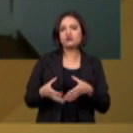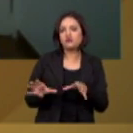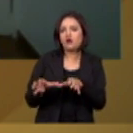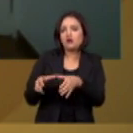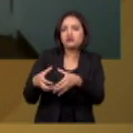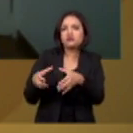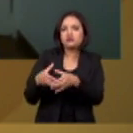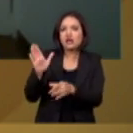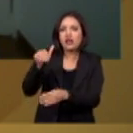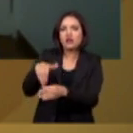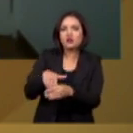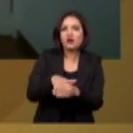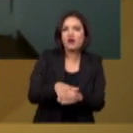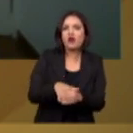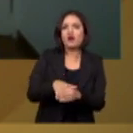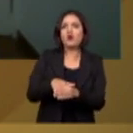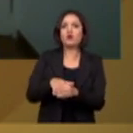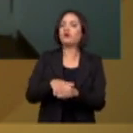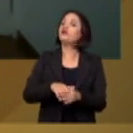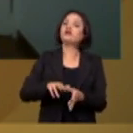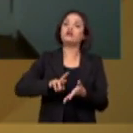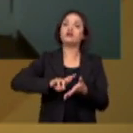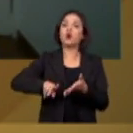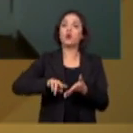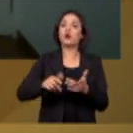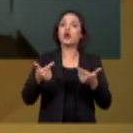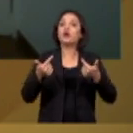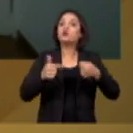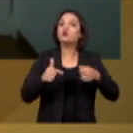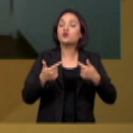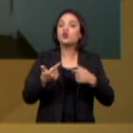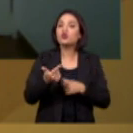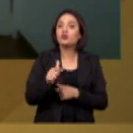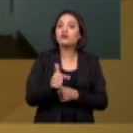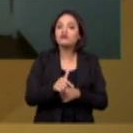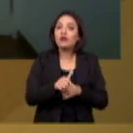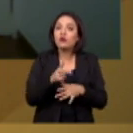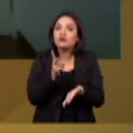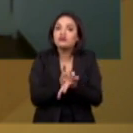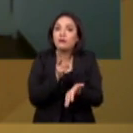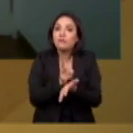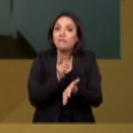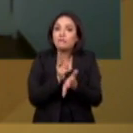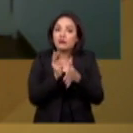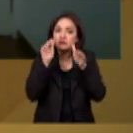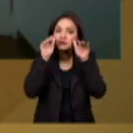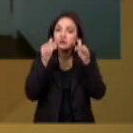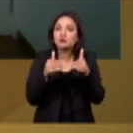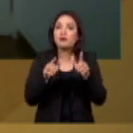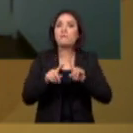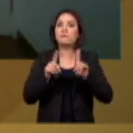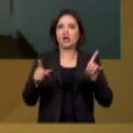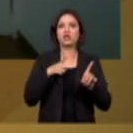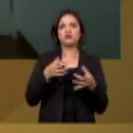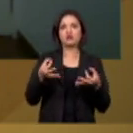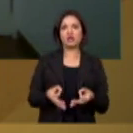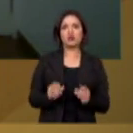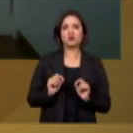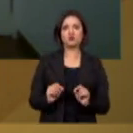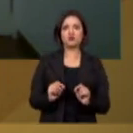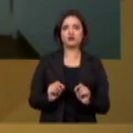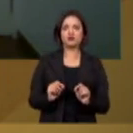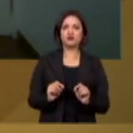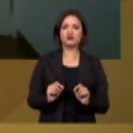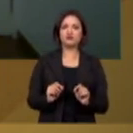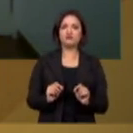se renovar elegibilidade não foi posta com esse peça mas não há dúvida algum em